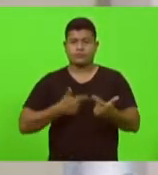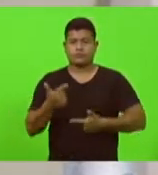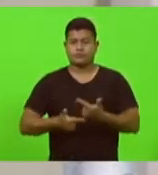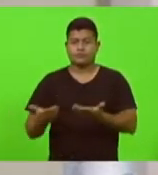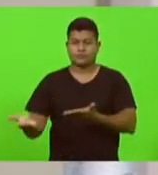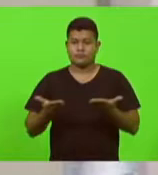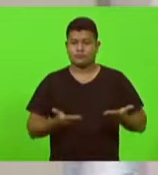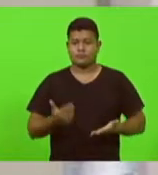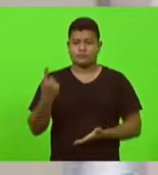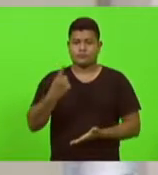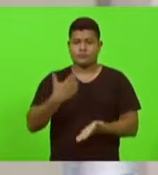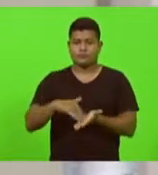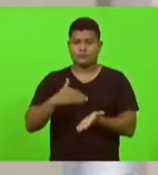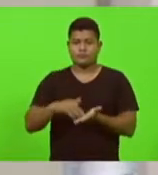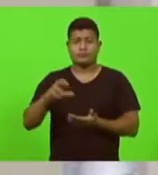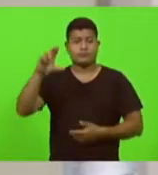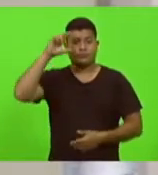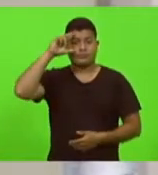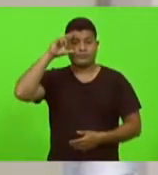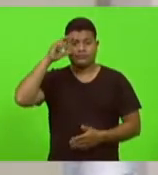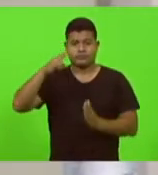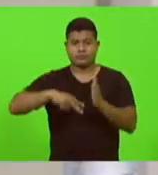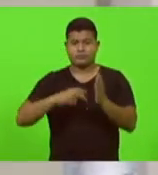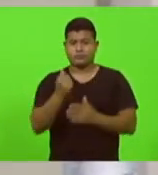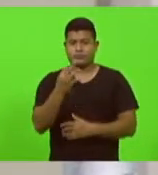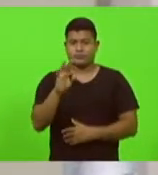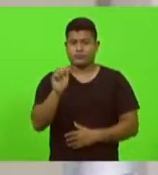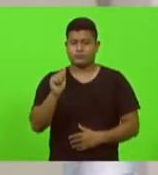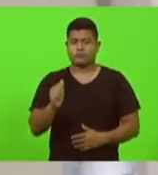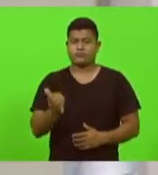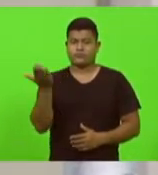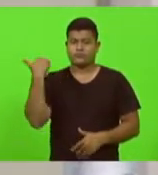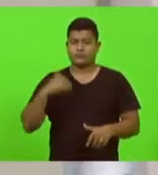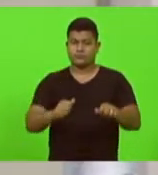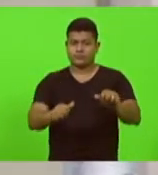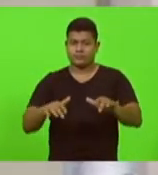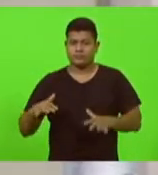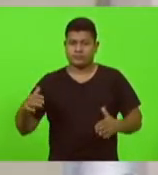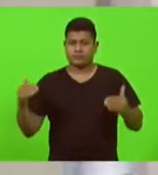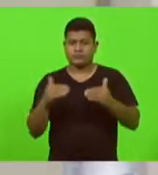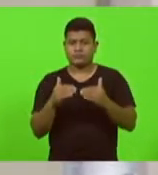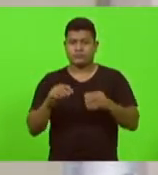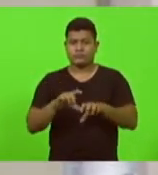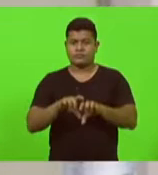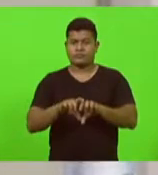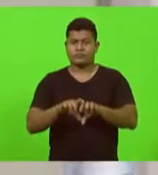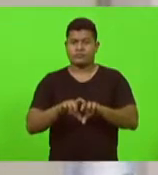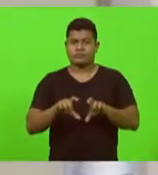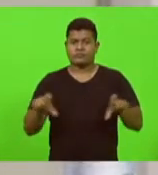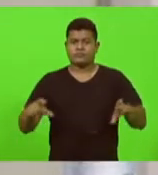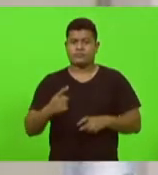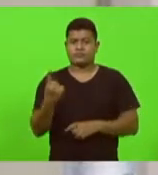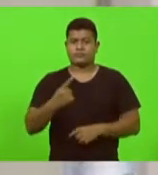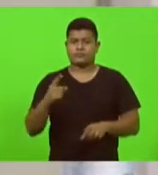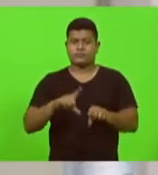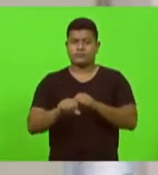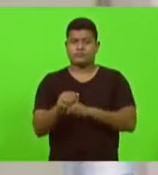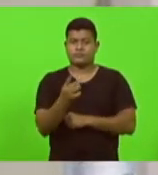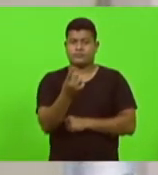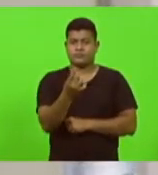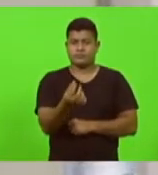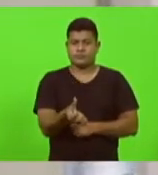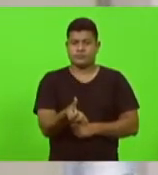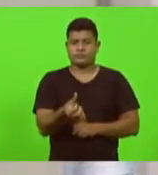Alba, primeiro secretário, para proceder à leitura data da sessão anterior, que, em consonância com o parágrafo 1º do artigo 106